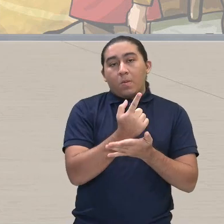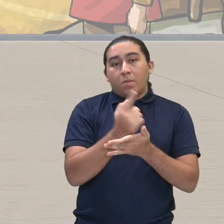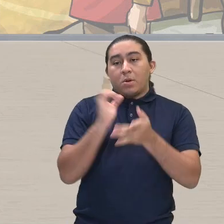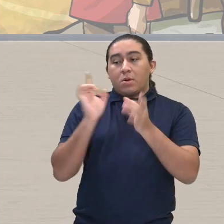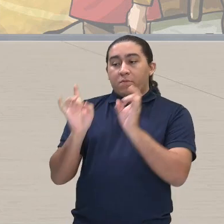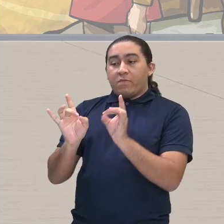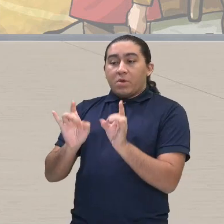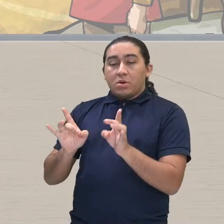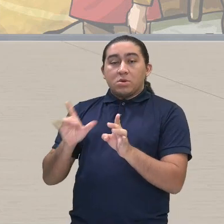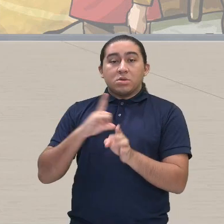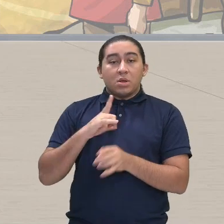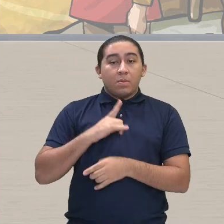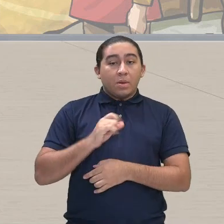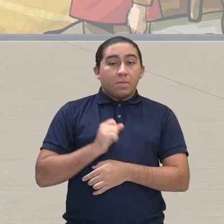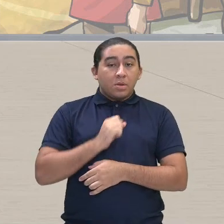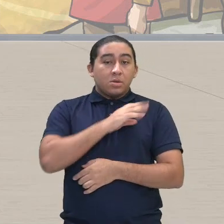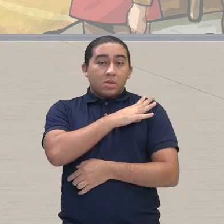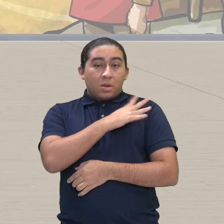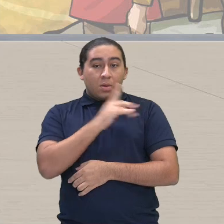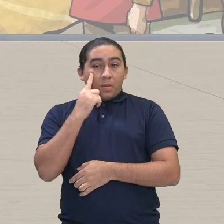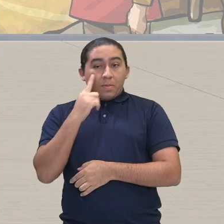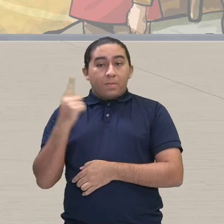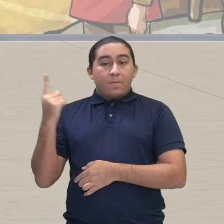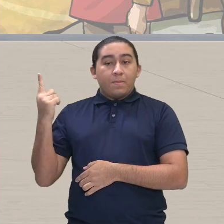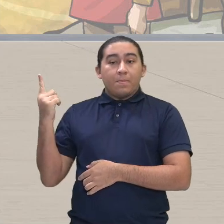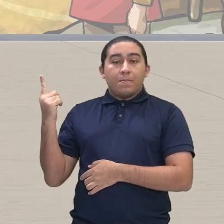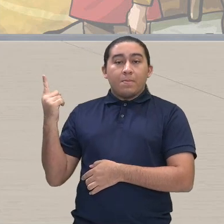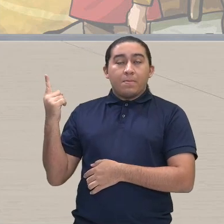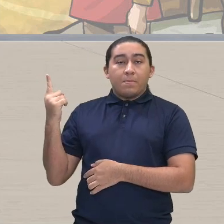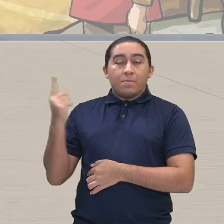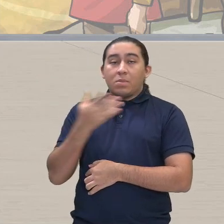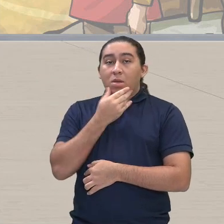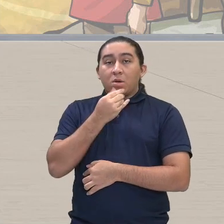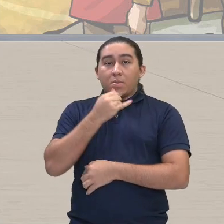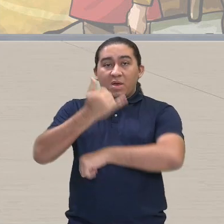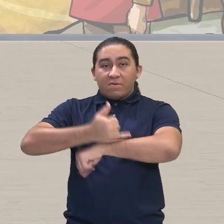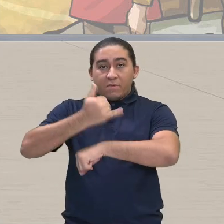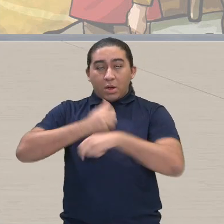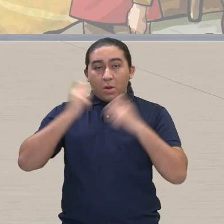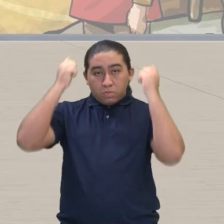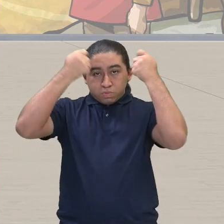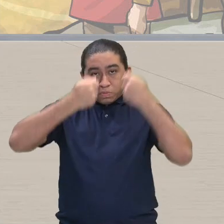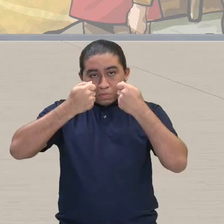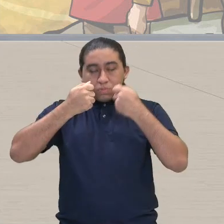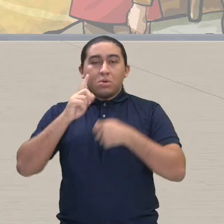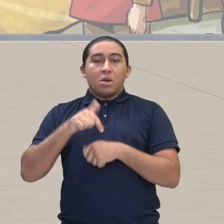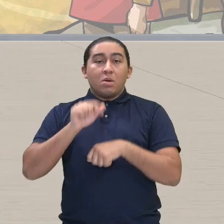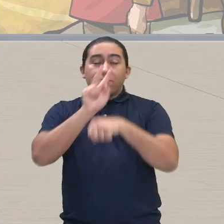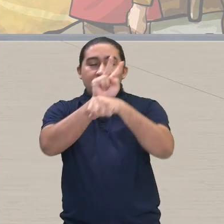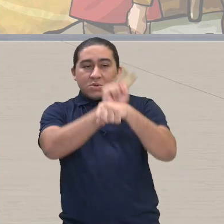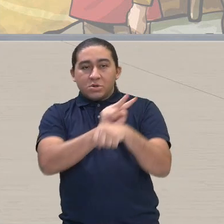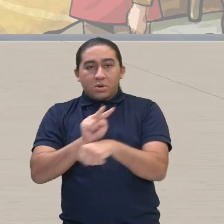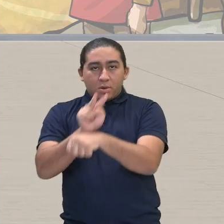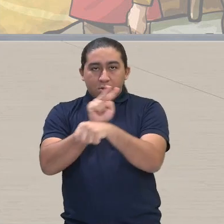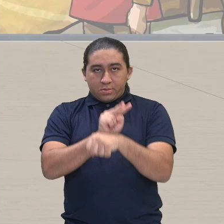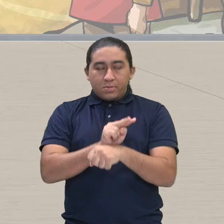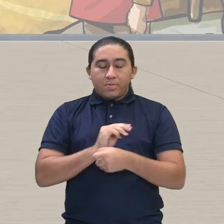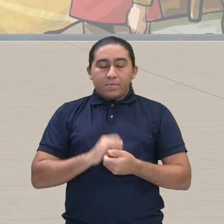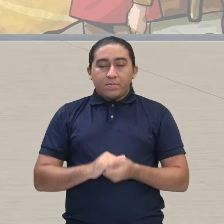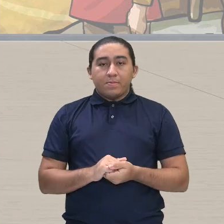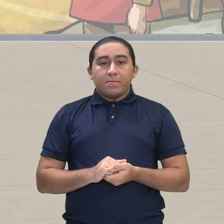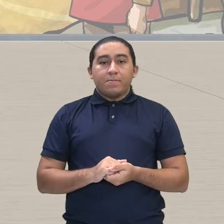bem ali, ó, bem aqui, ó, tá vendo aqui, ó? Essa vestimenta é um soldado que está ali de vigia no seu posto de